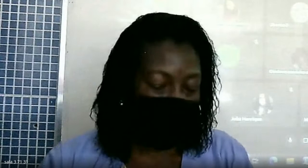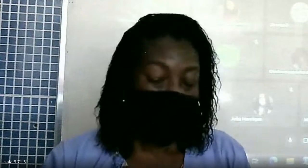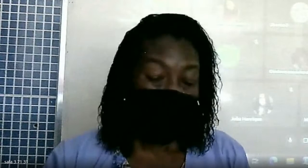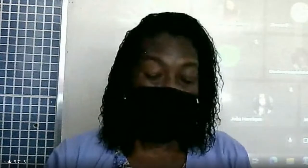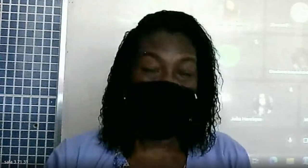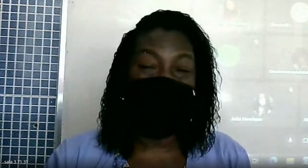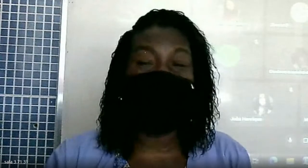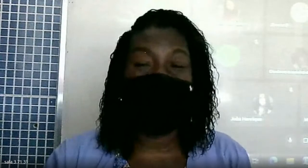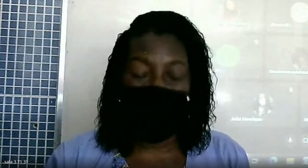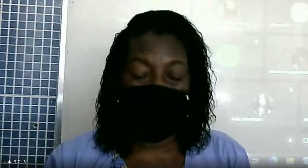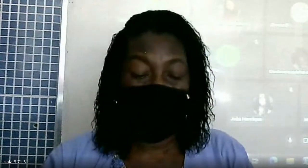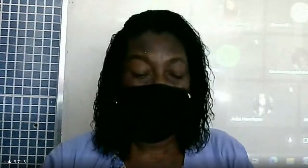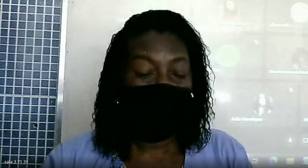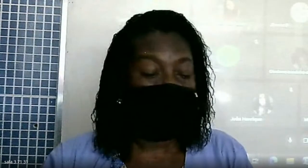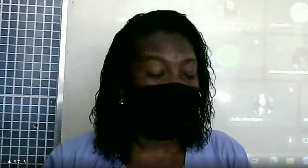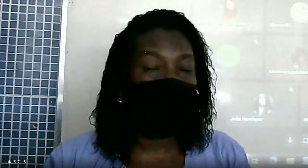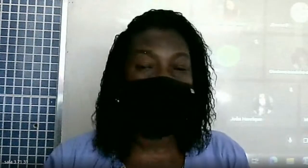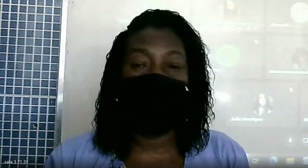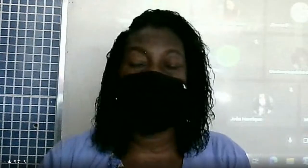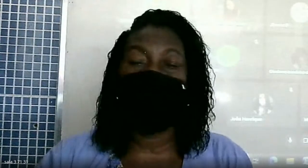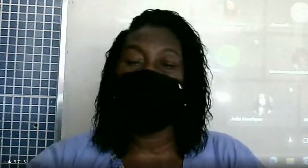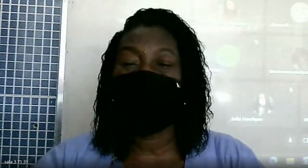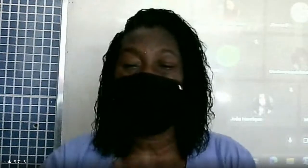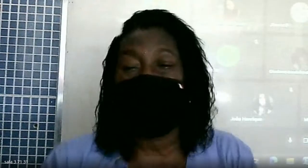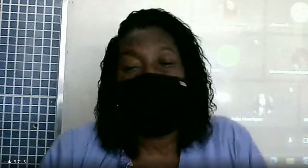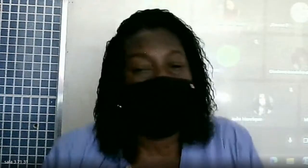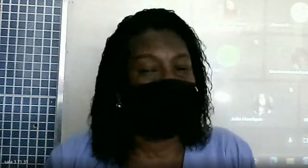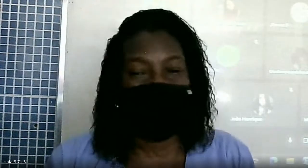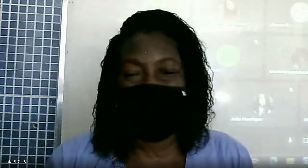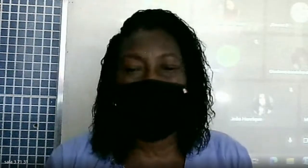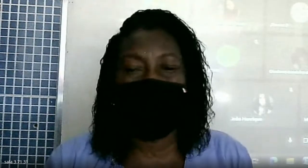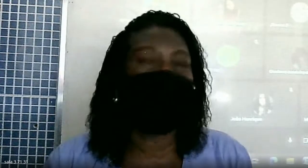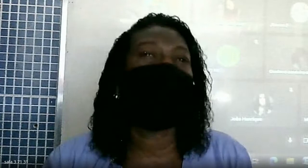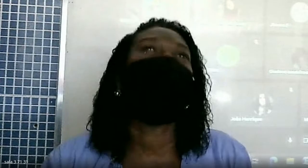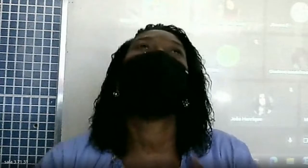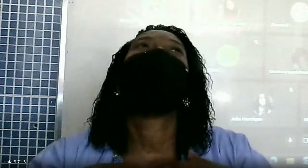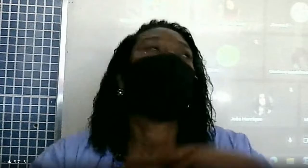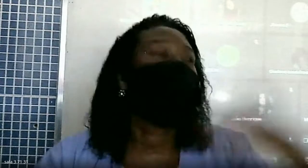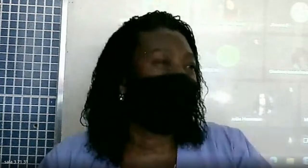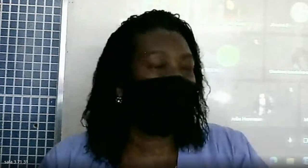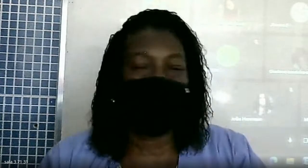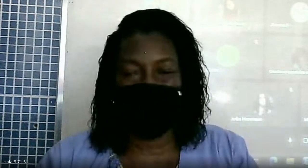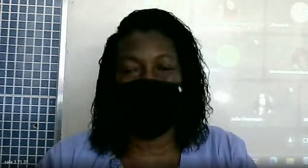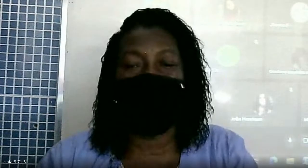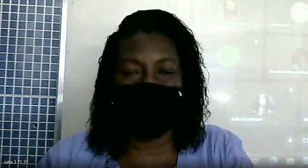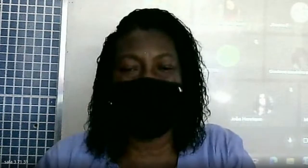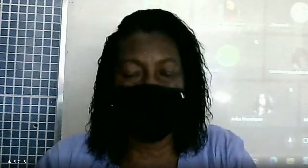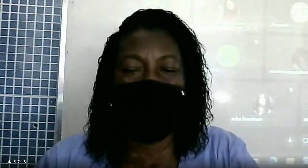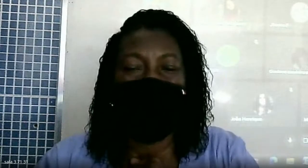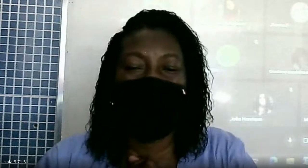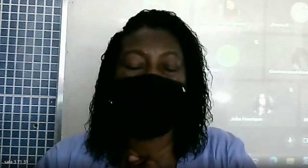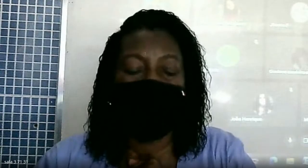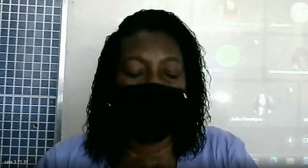Conclusão. É muito legal. Por quê? Porque quem gosta de dançar, a gente estava falando enquanto o